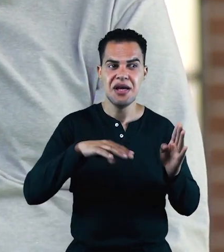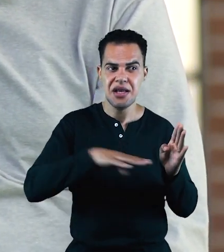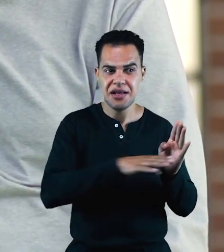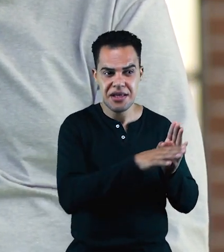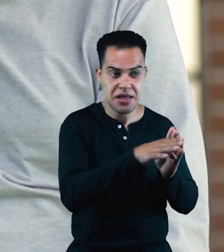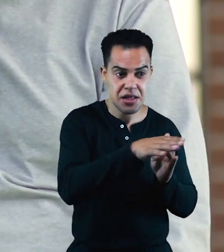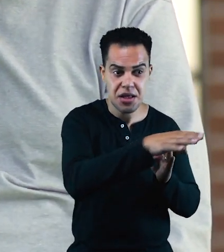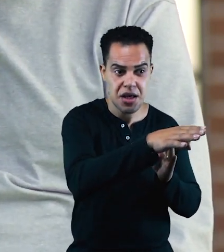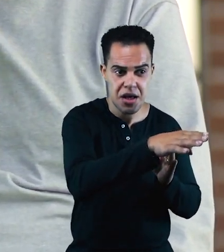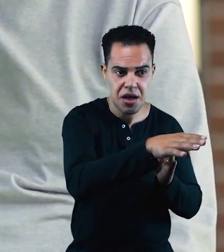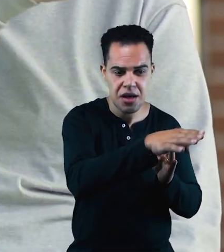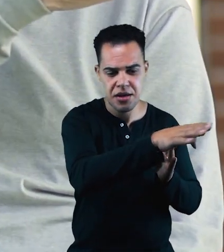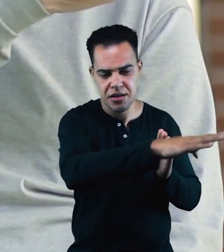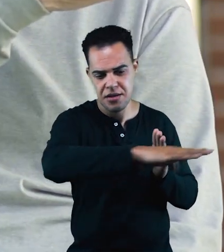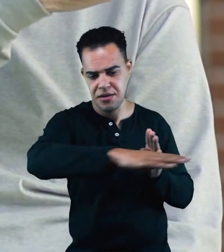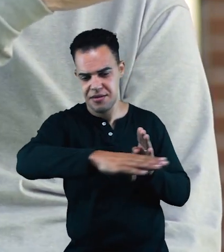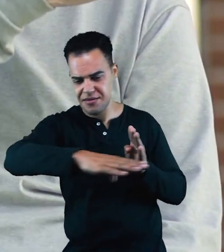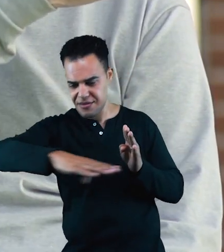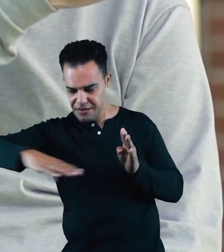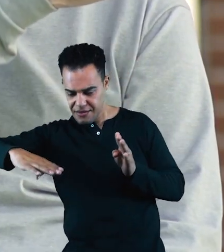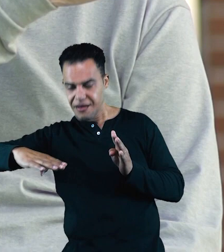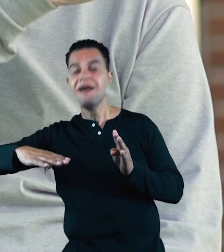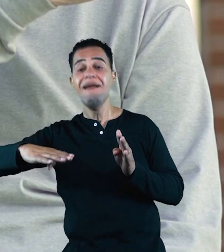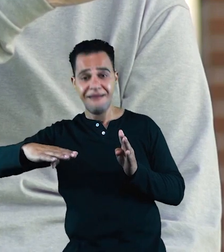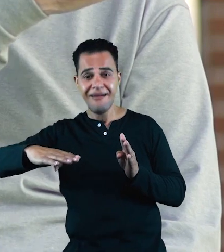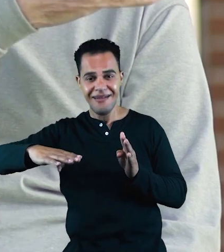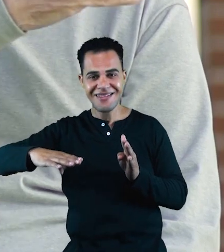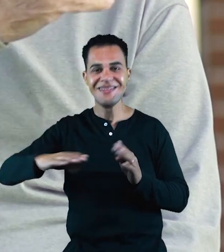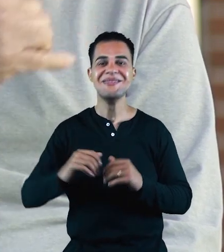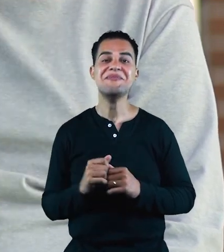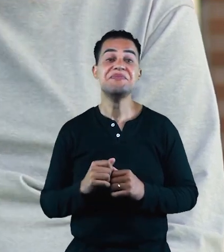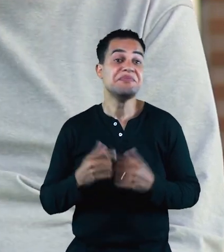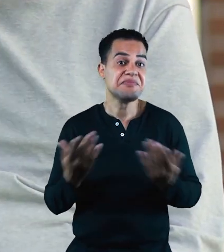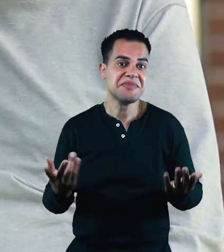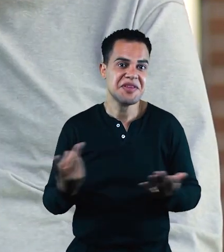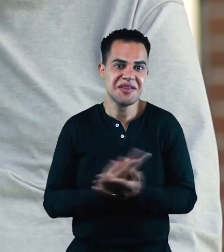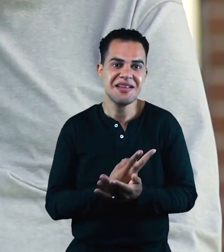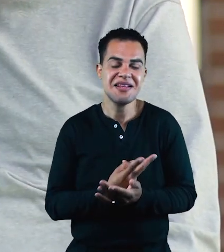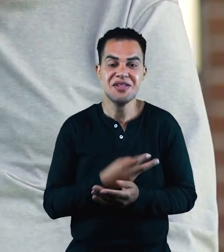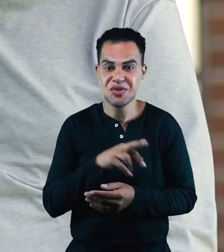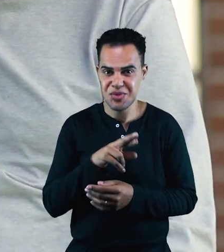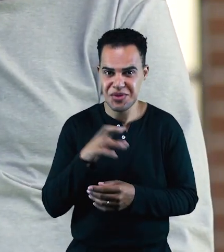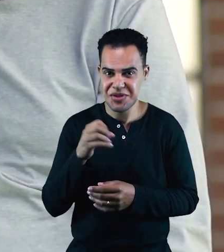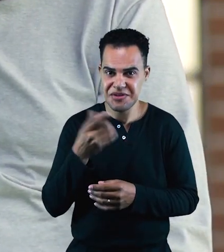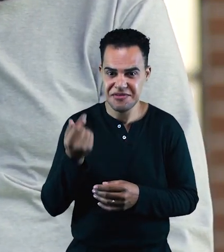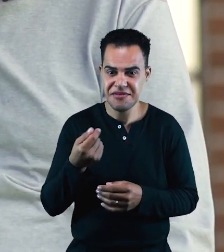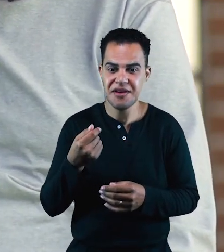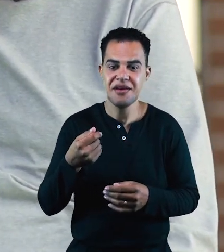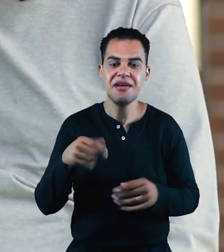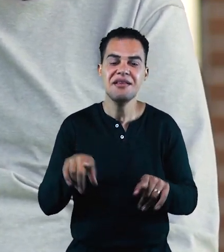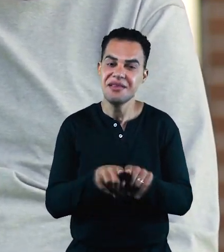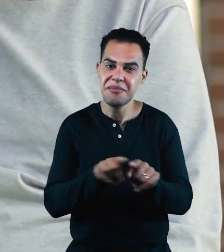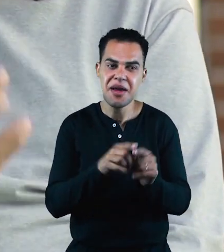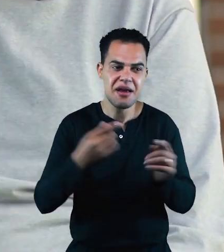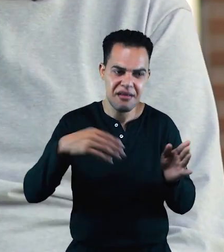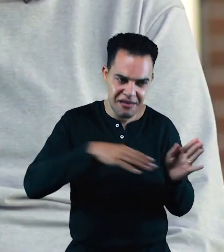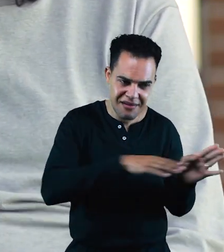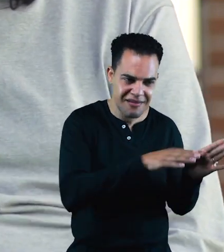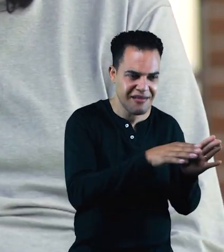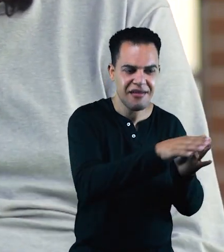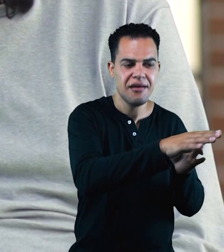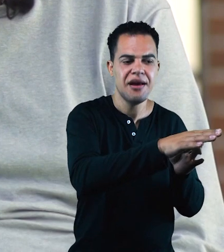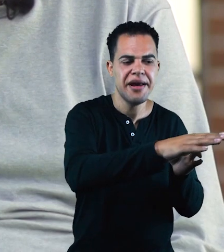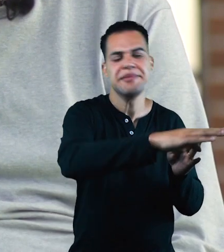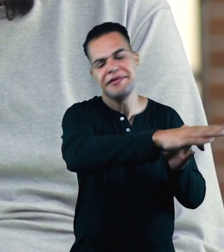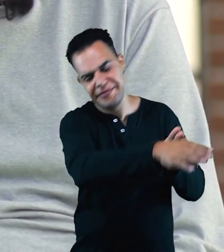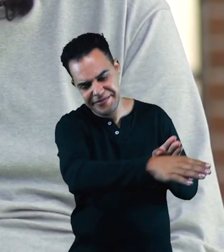direção a Cordeiro e voltava na outra linha, entrava aqui de costa. E o que vinha de Friburgo, do Rio, ia lá para o lado de Euclidelândia e voltava. Ele